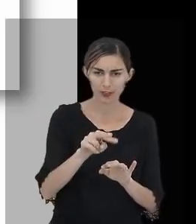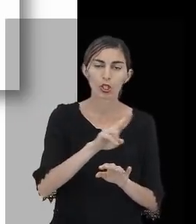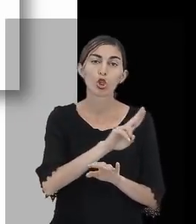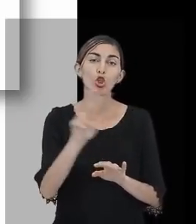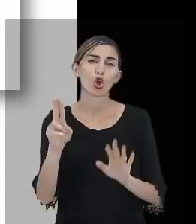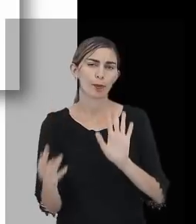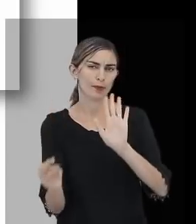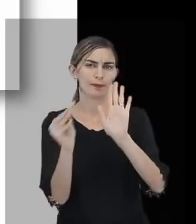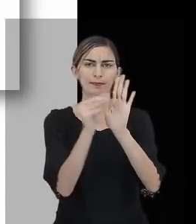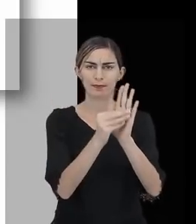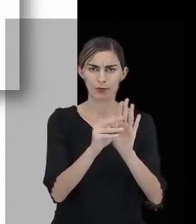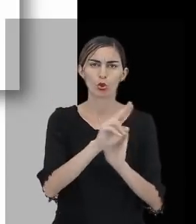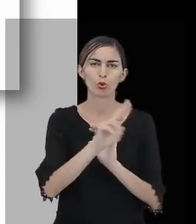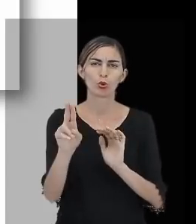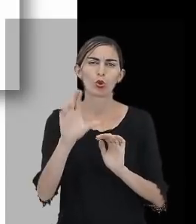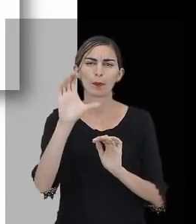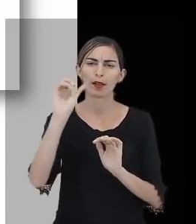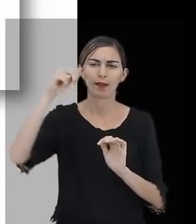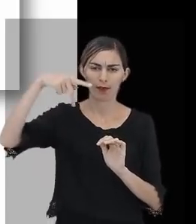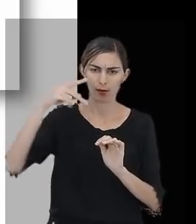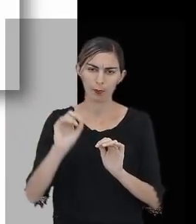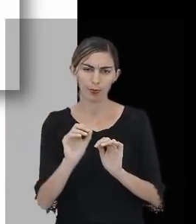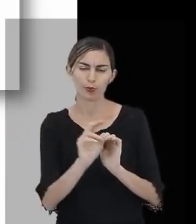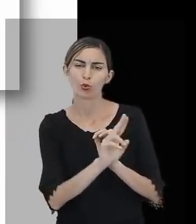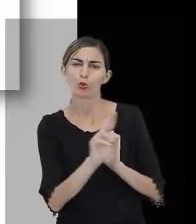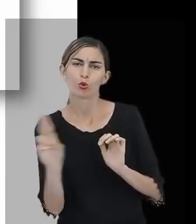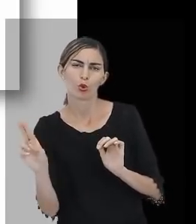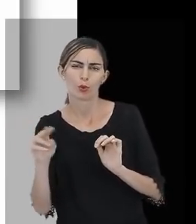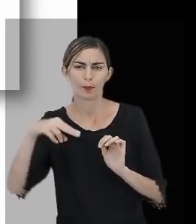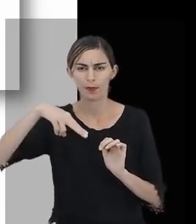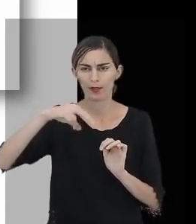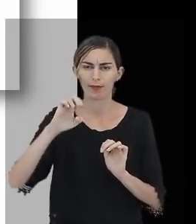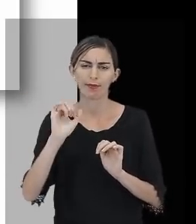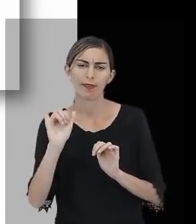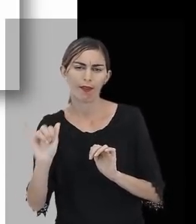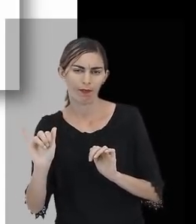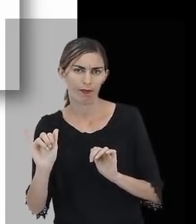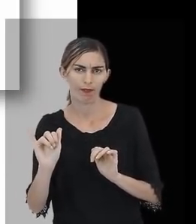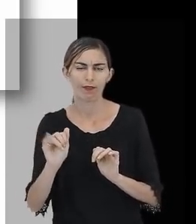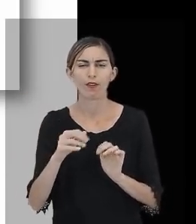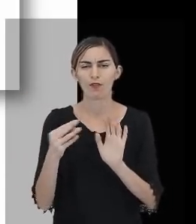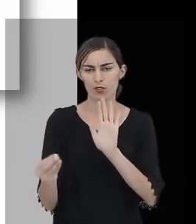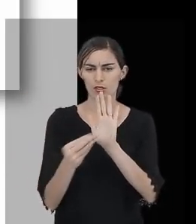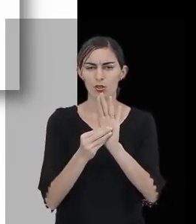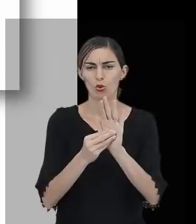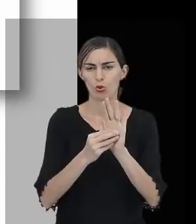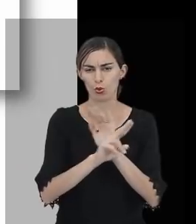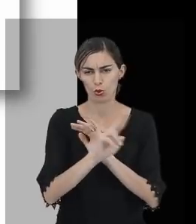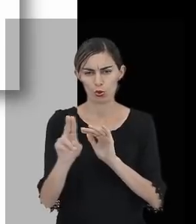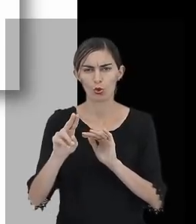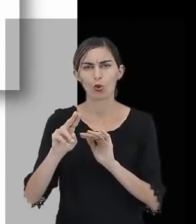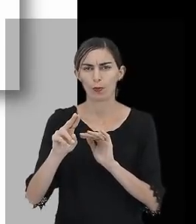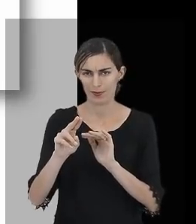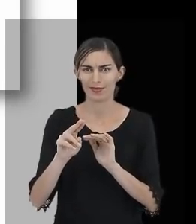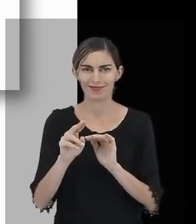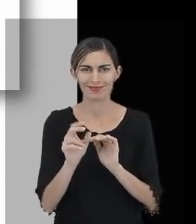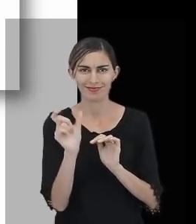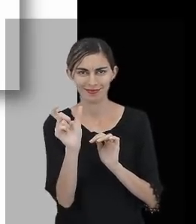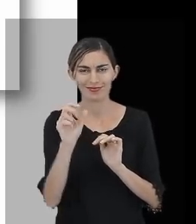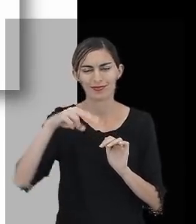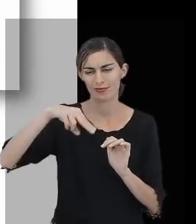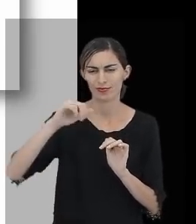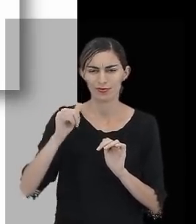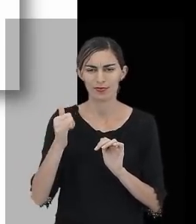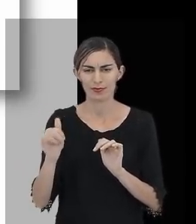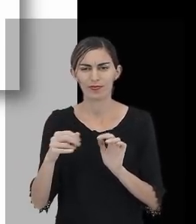ter que dar um nome a ele. No caso, o nome desse campo aqui vai ser name, certo? Então o nome você especifica com esse atributo